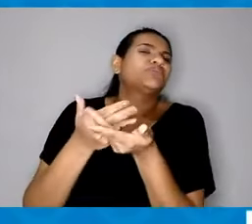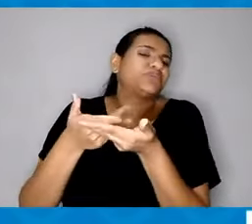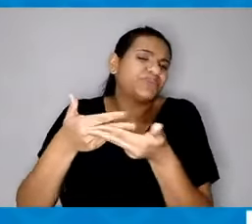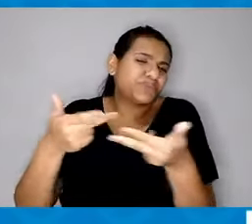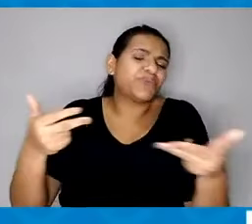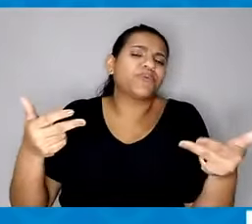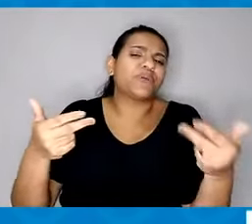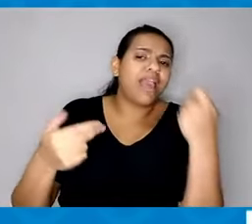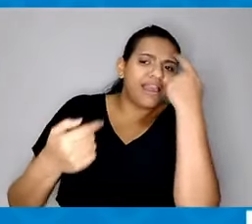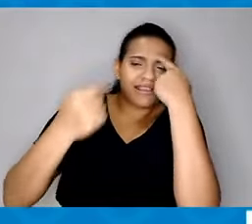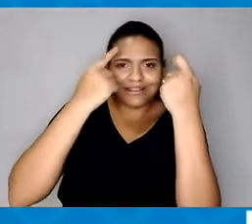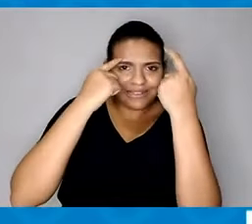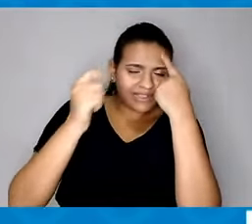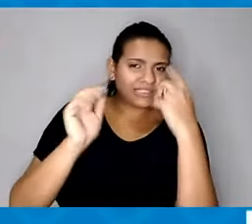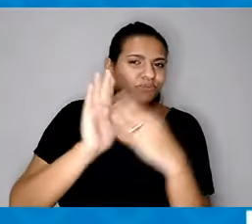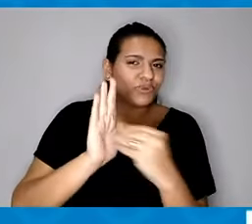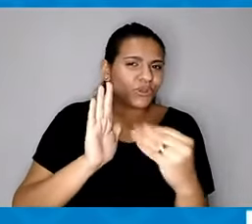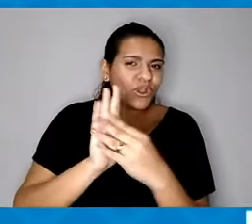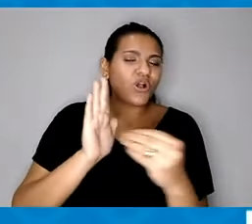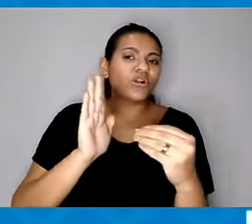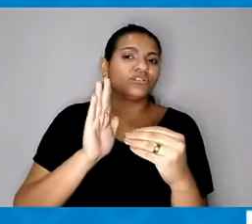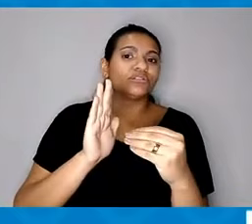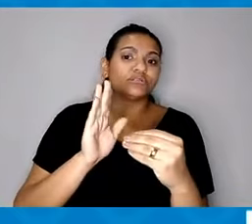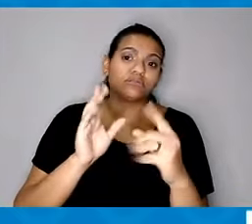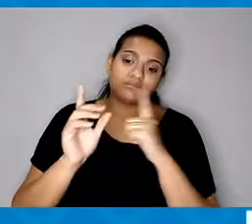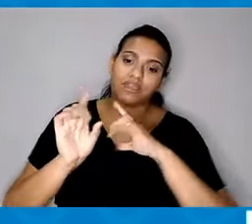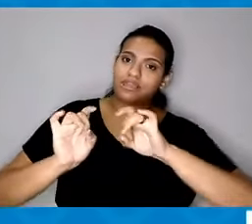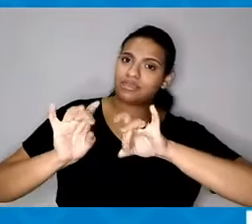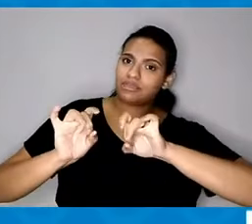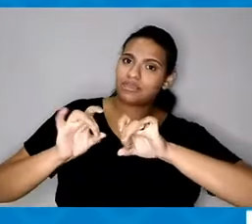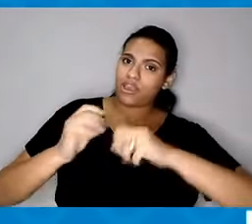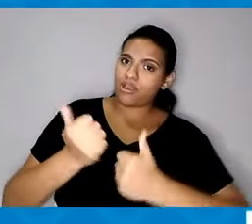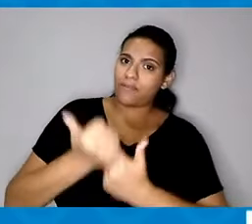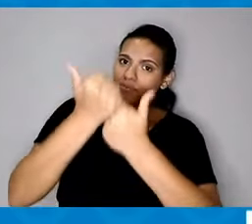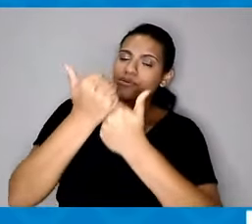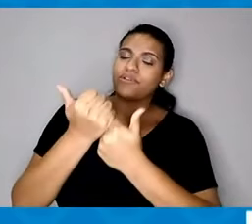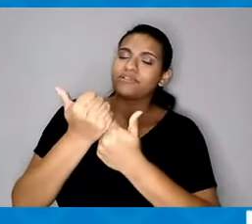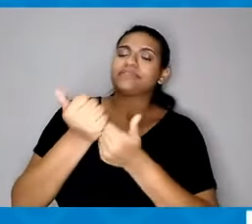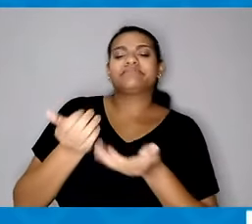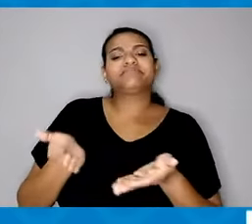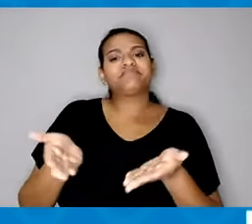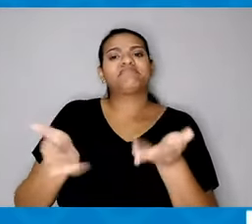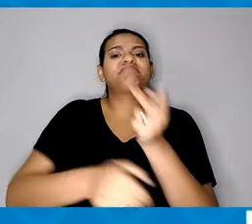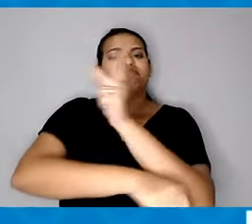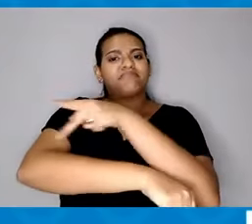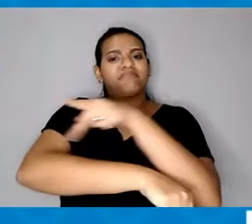todo o apoio técnico e pedagógico durante